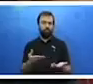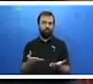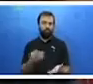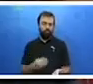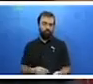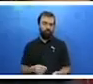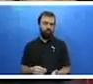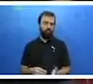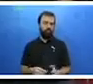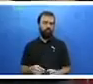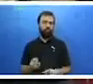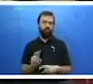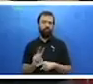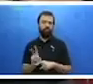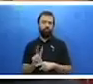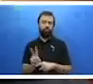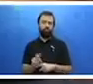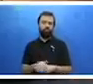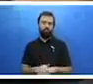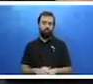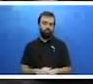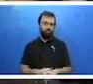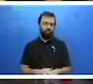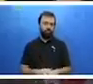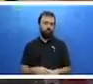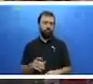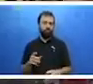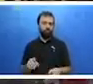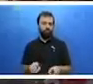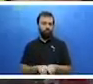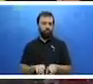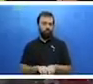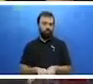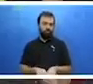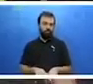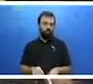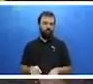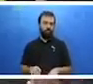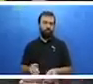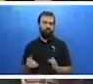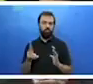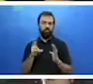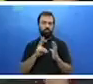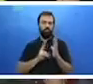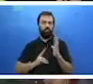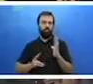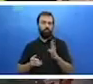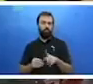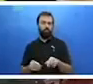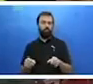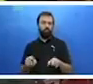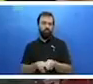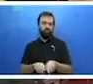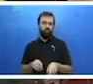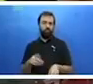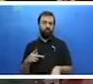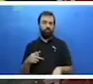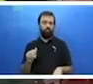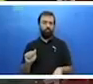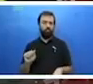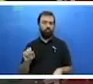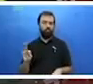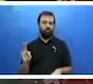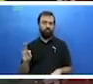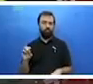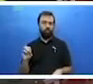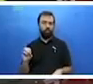vídeo falando da história dele e um outro dando um desenho do Zé Carioca com o Pato Donald.